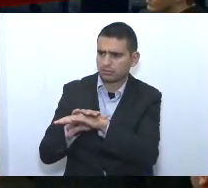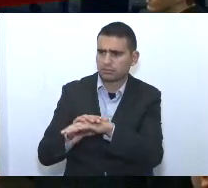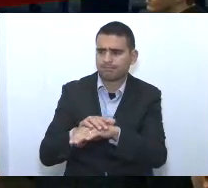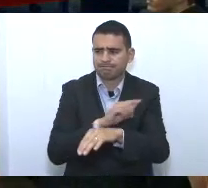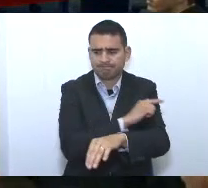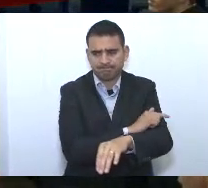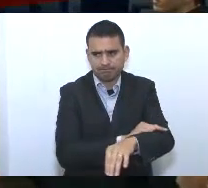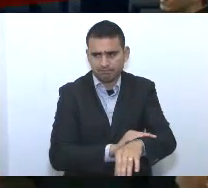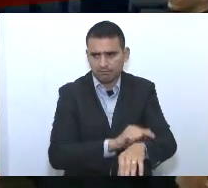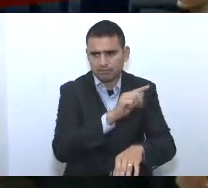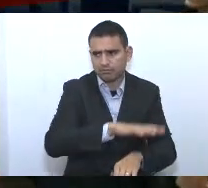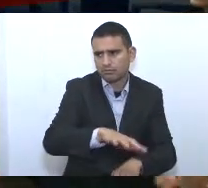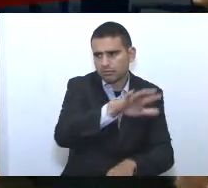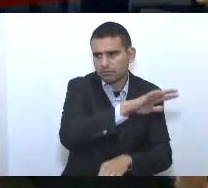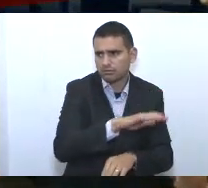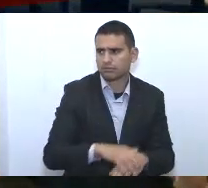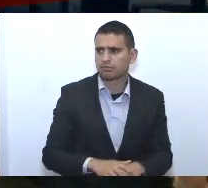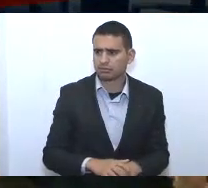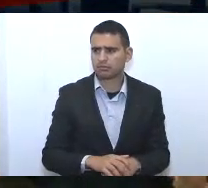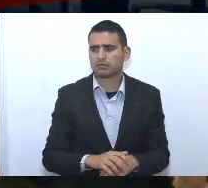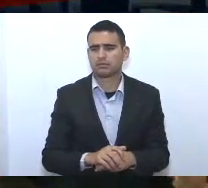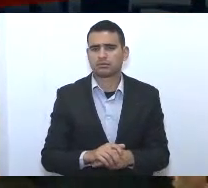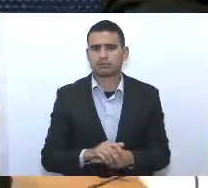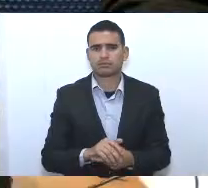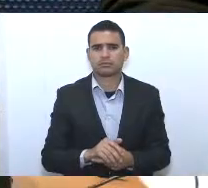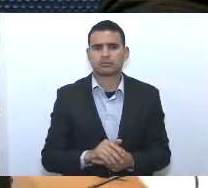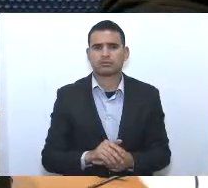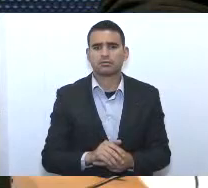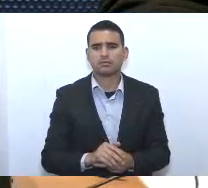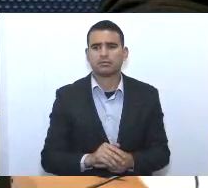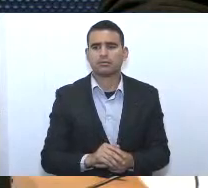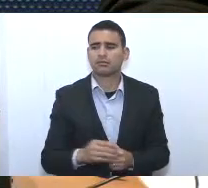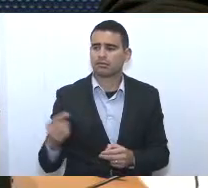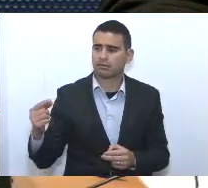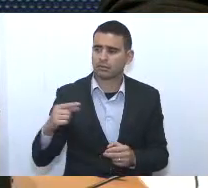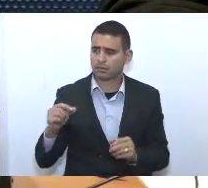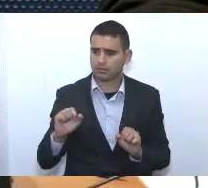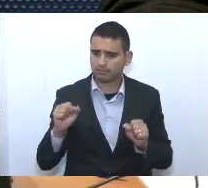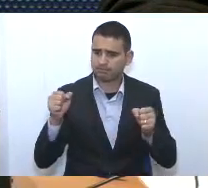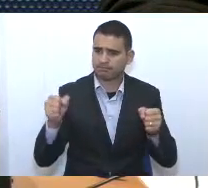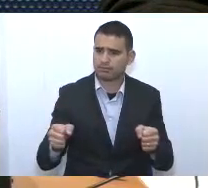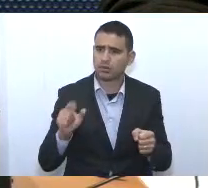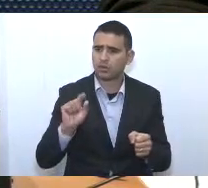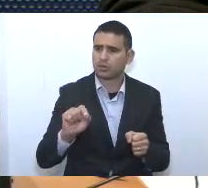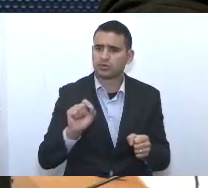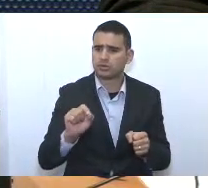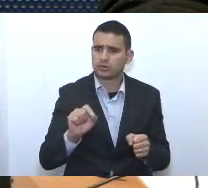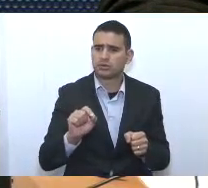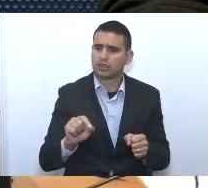munícipe, respeito ao servidor, buscando sempre a integridade,